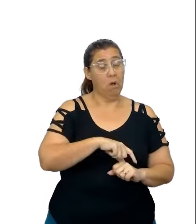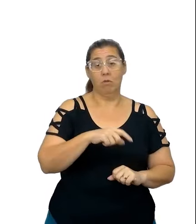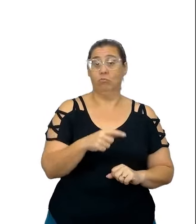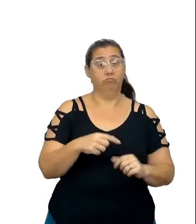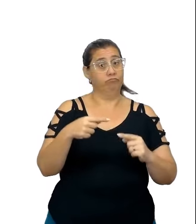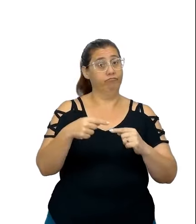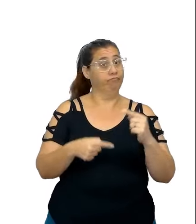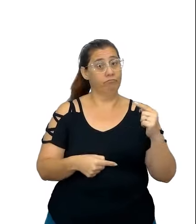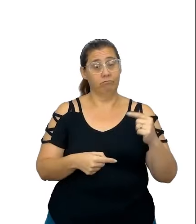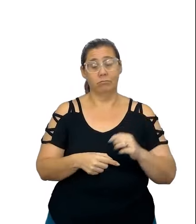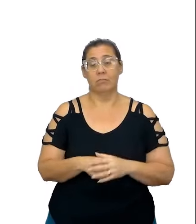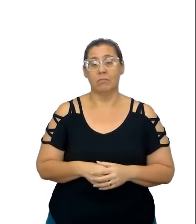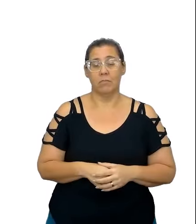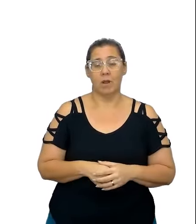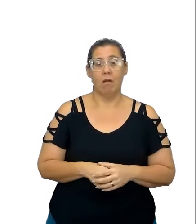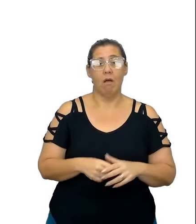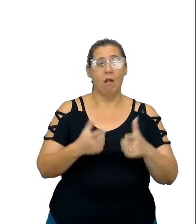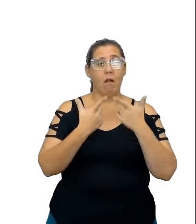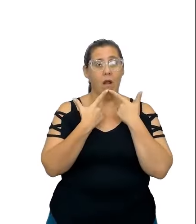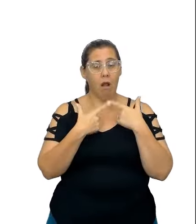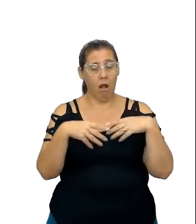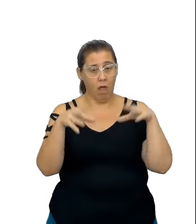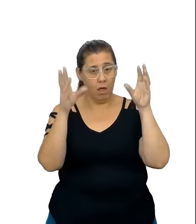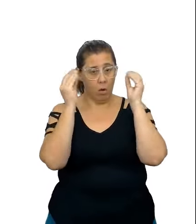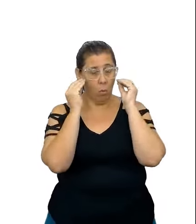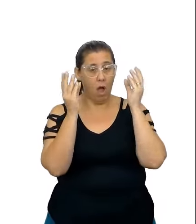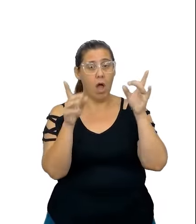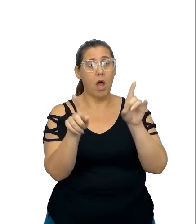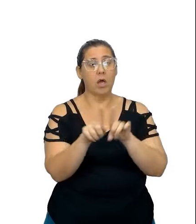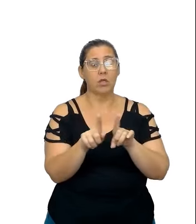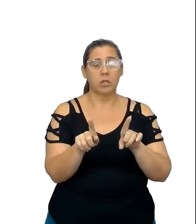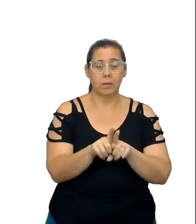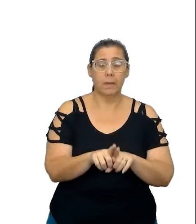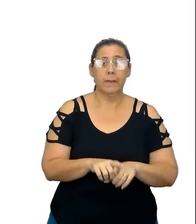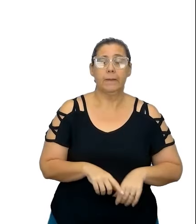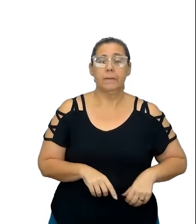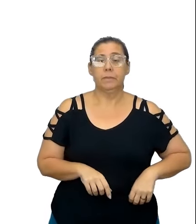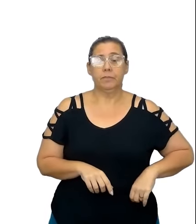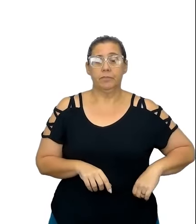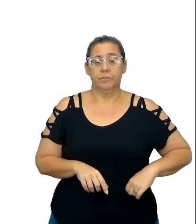inadequado. Utilizar a linguagem adequada para o contexto de comunicação e assim por diante.